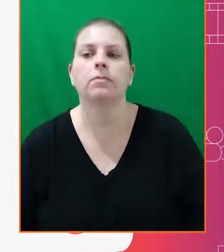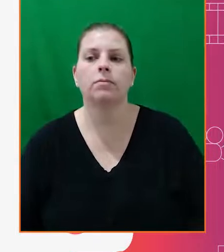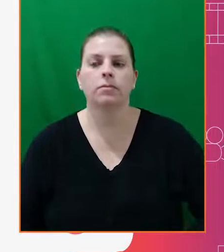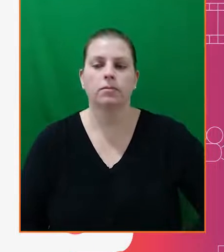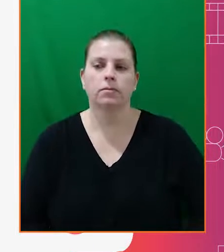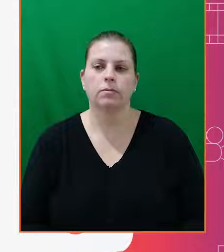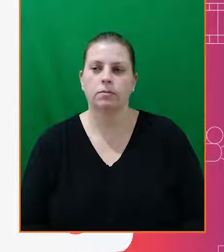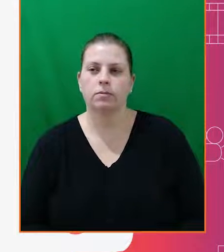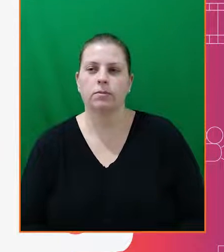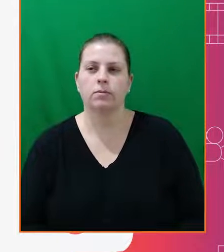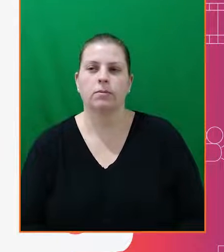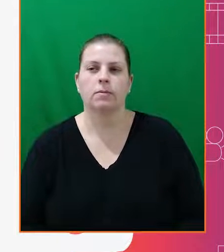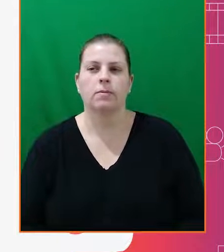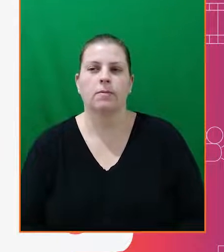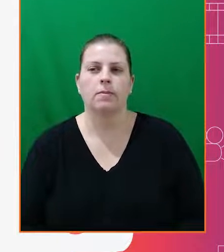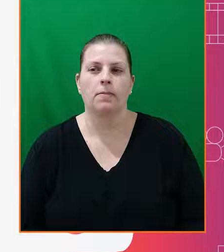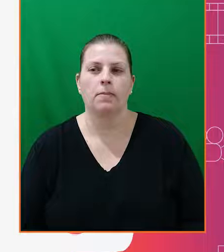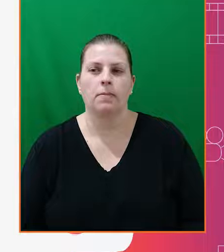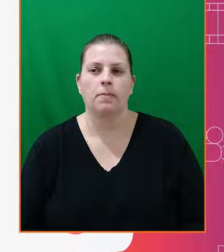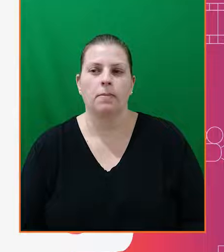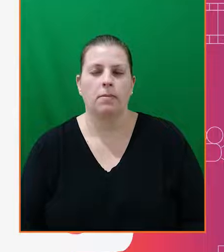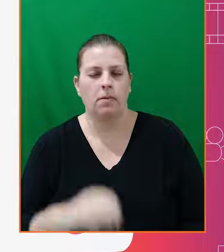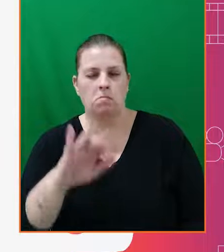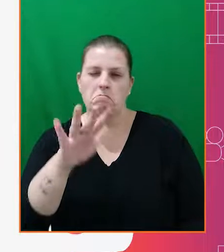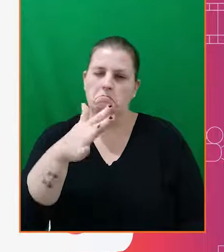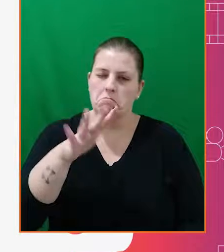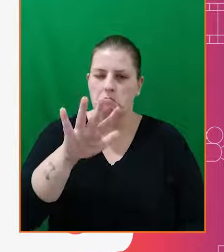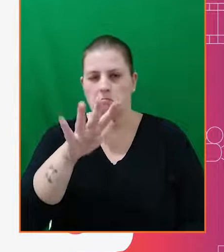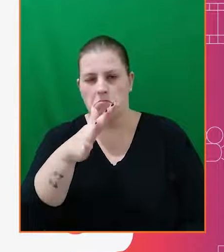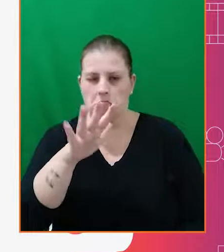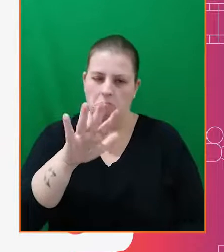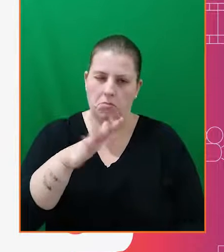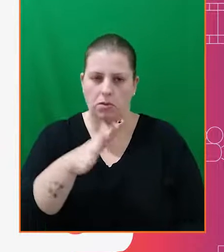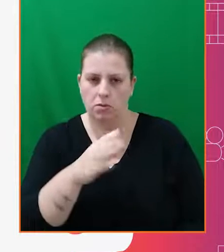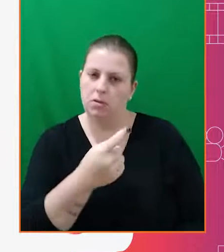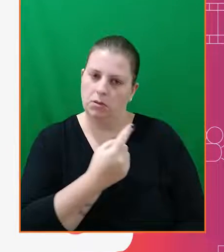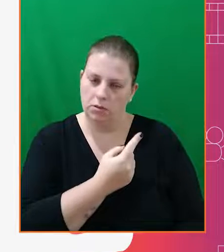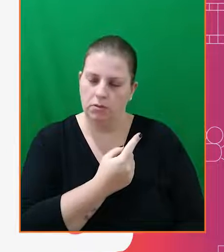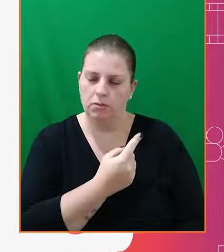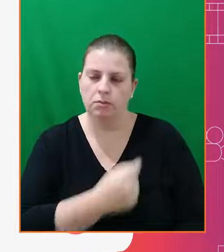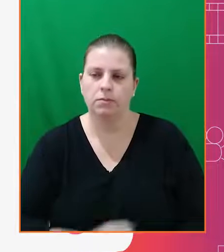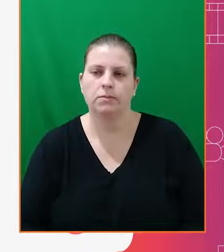eu tenho aqui que o olho do meu passarinho tá mais ou menos por aqui assim.